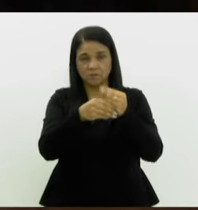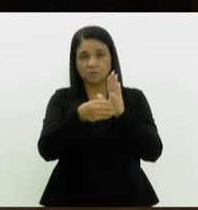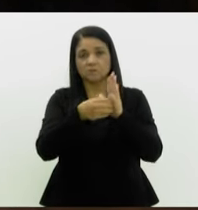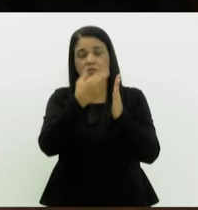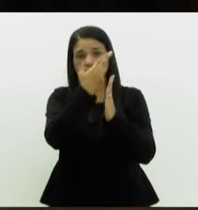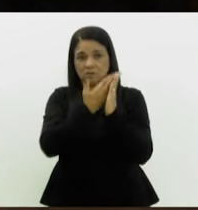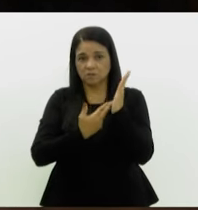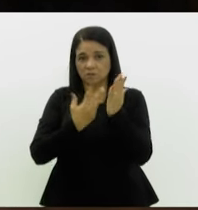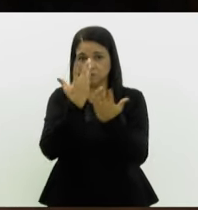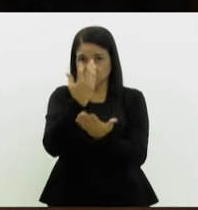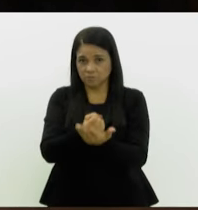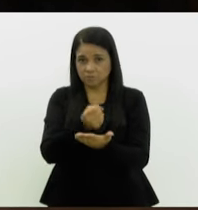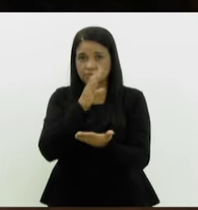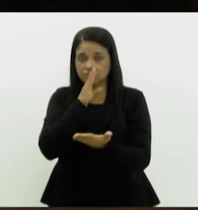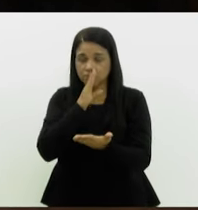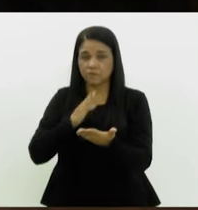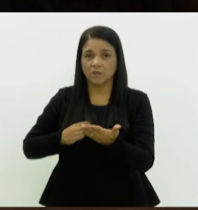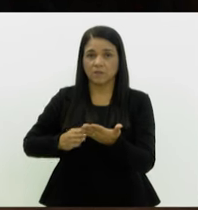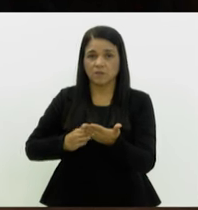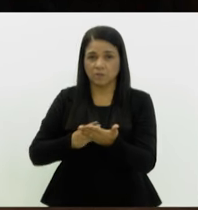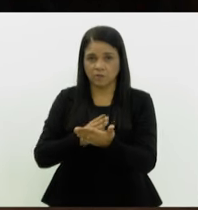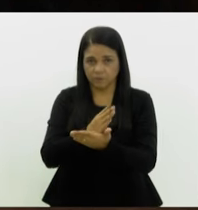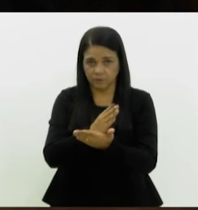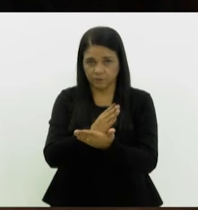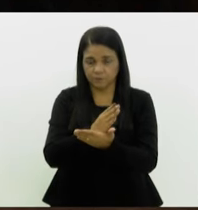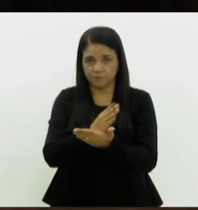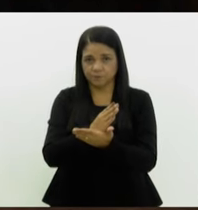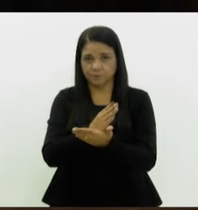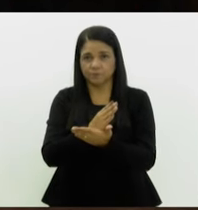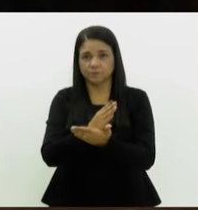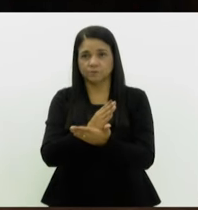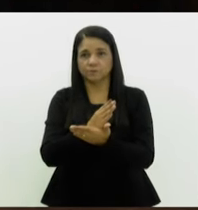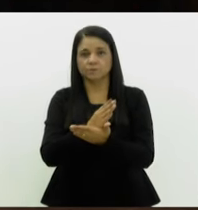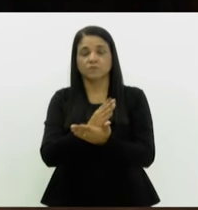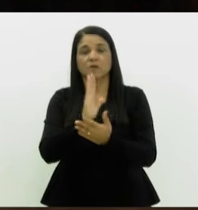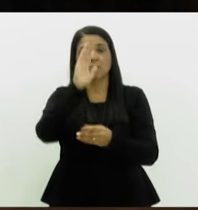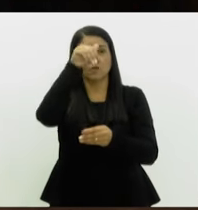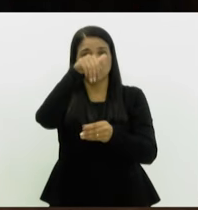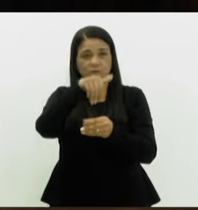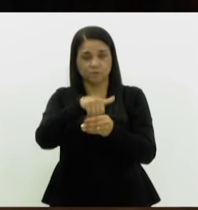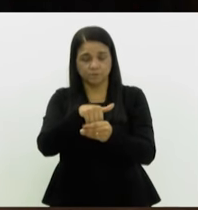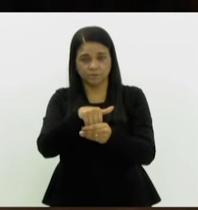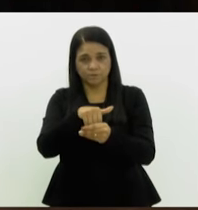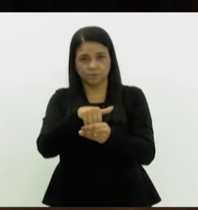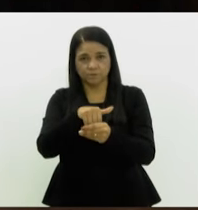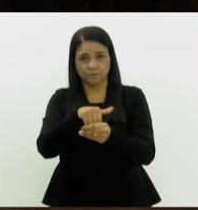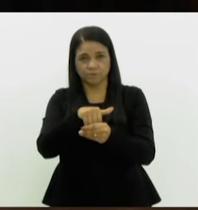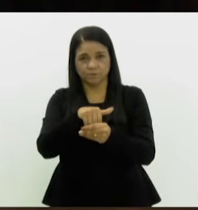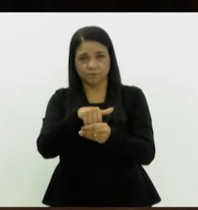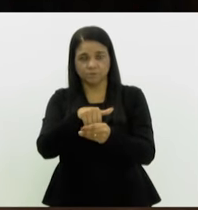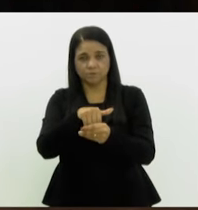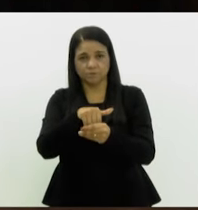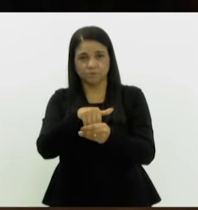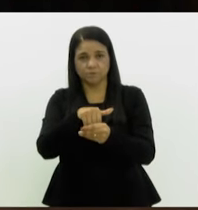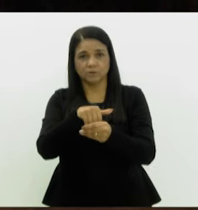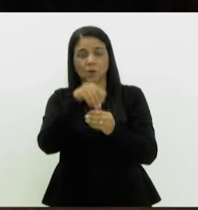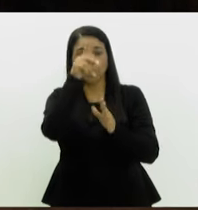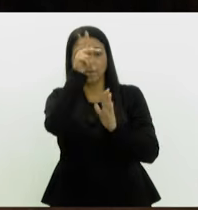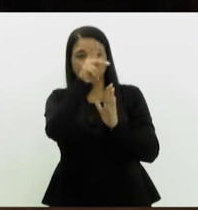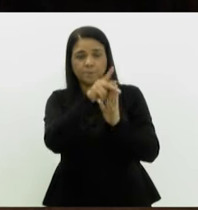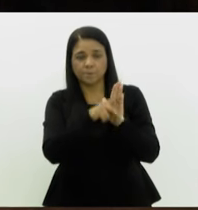que aprovam, permaneçam como estão, aprovado. Em votação, o